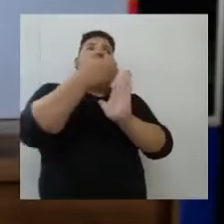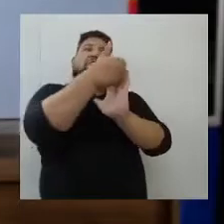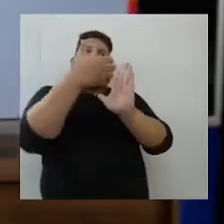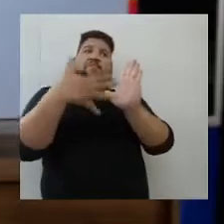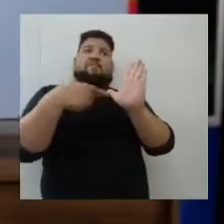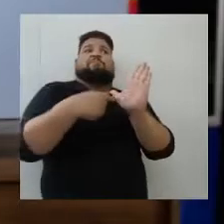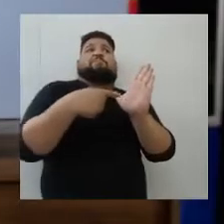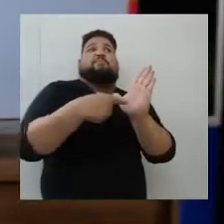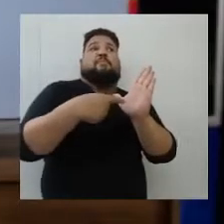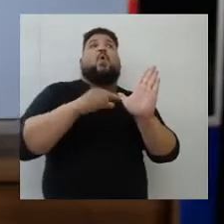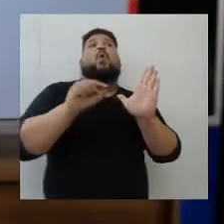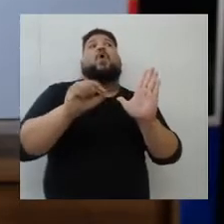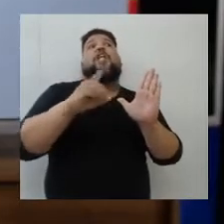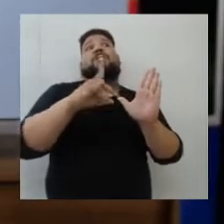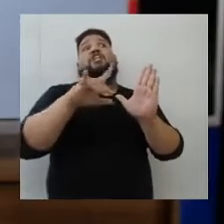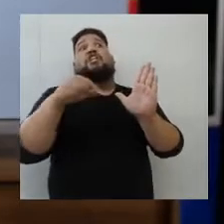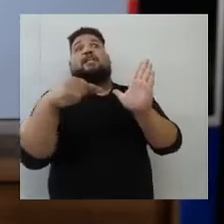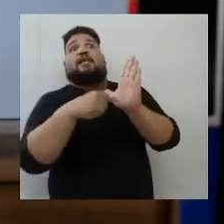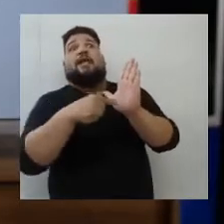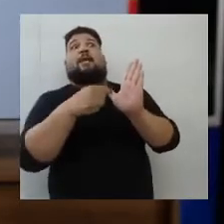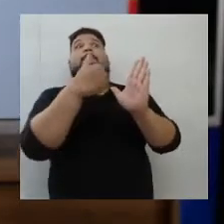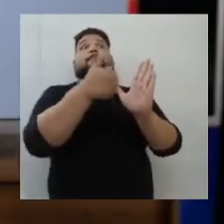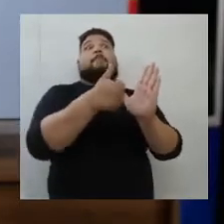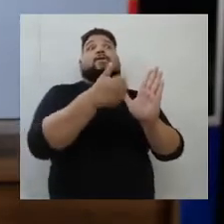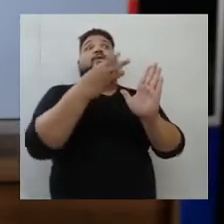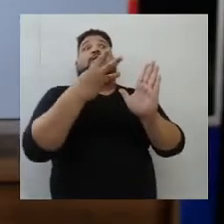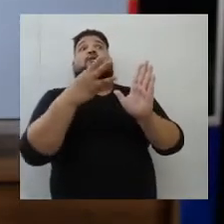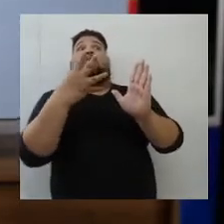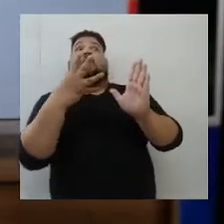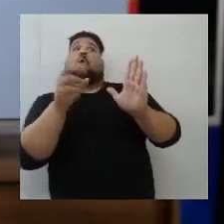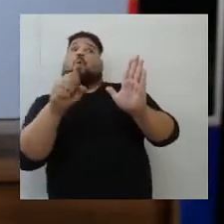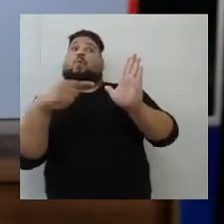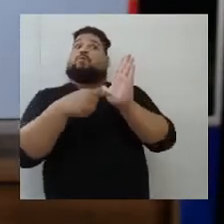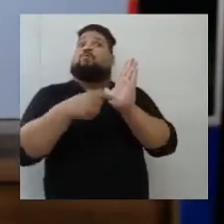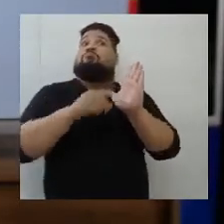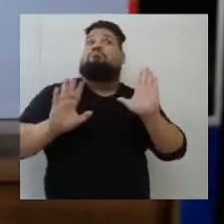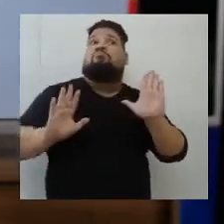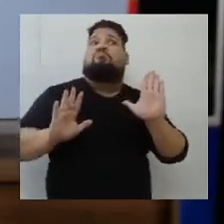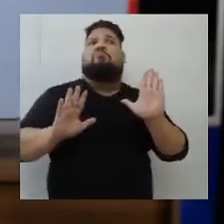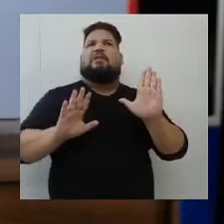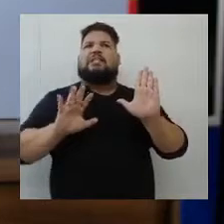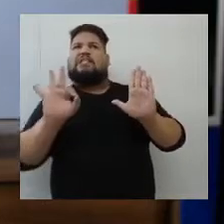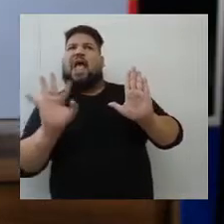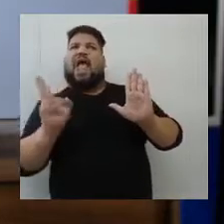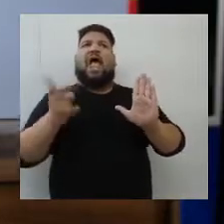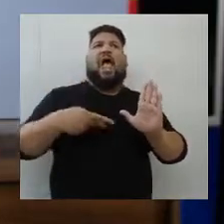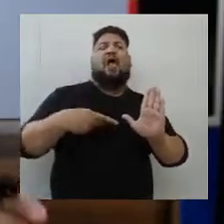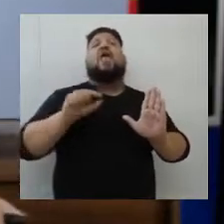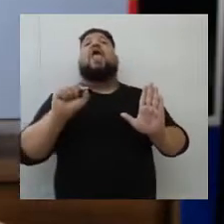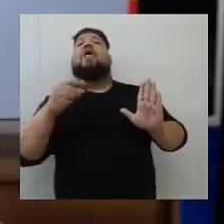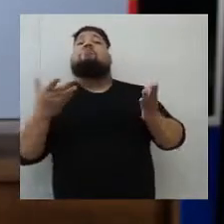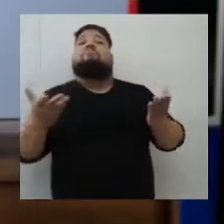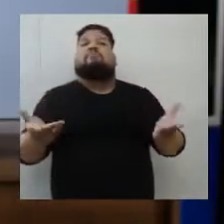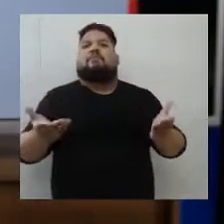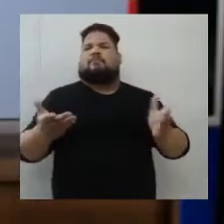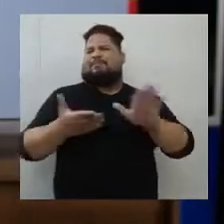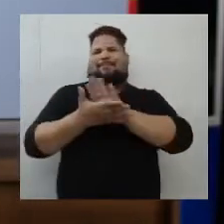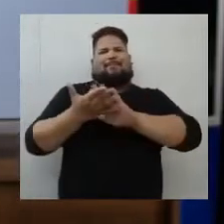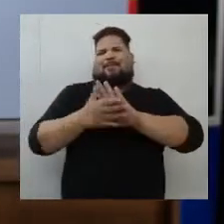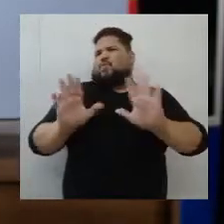história, diz que a data é 1348. Quem está certo e quem está errado?